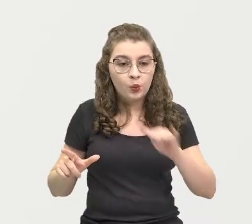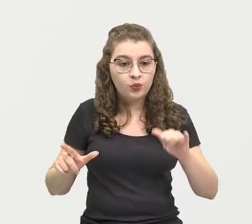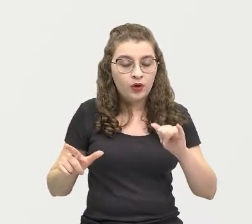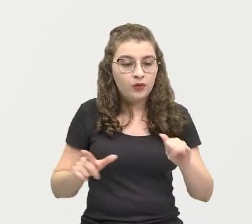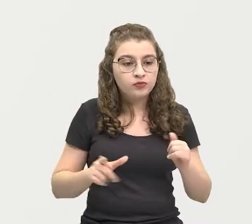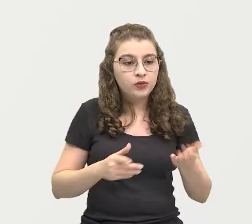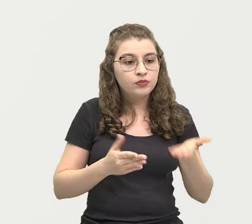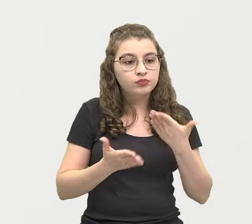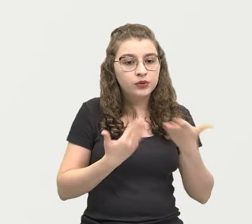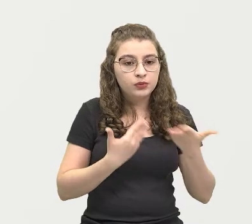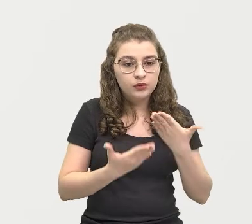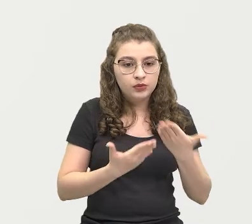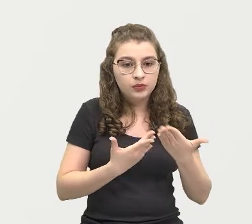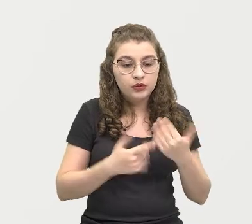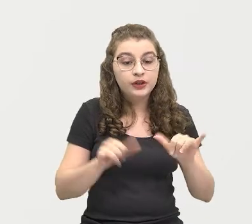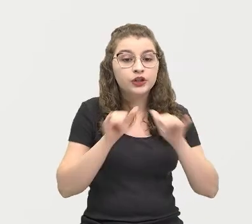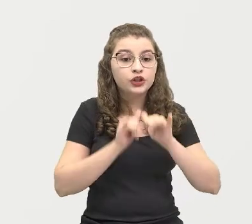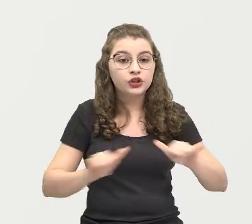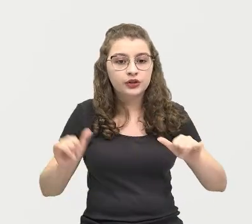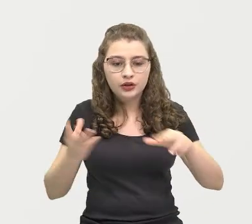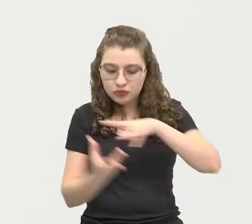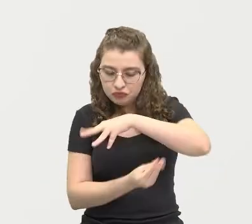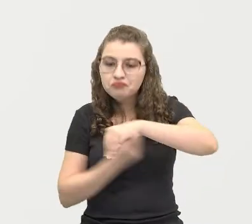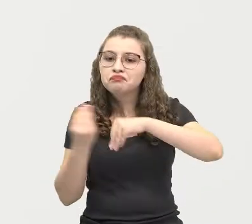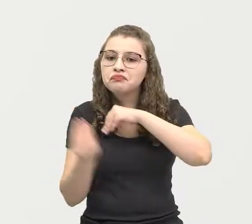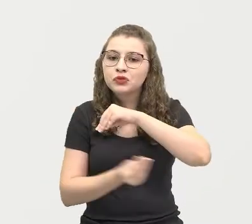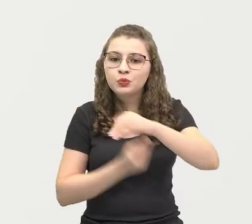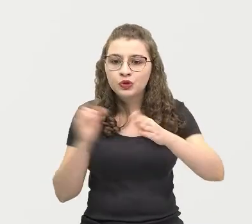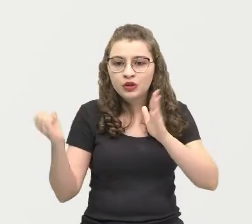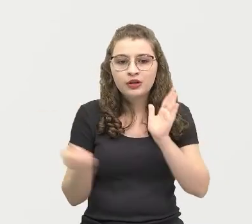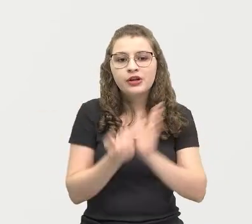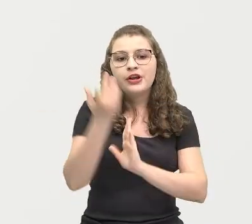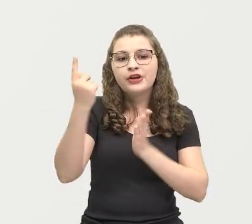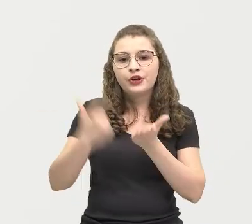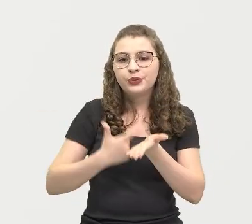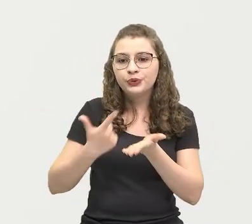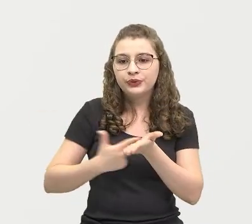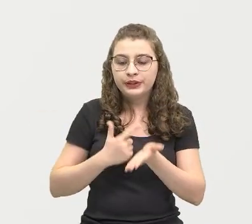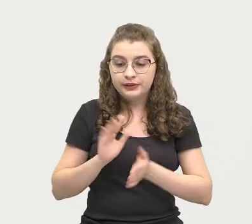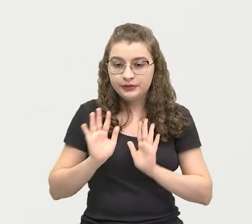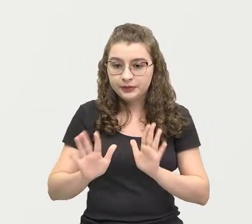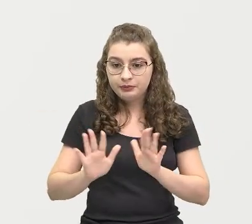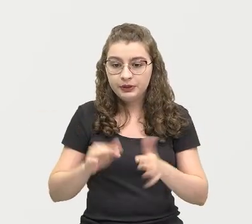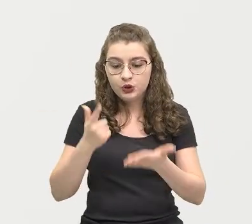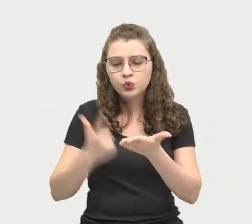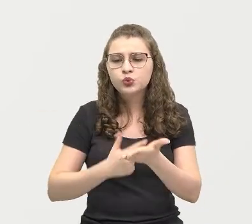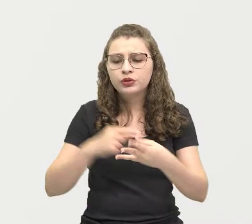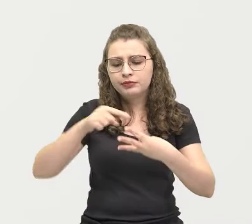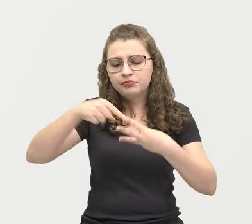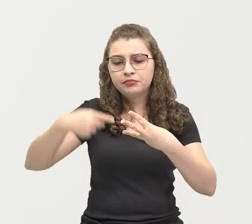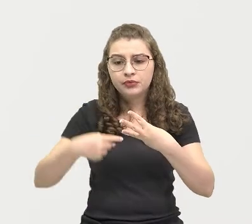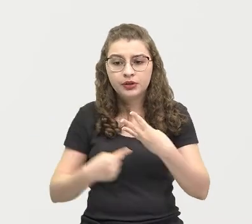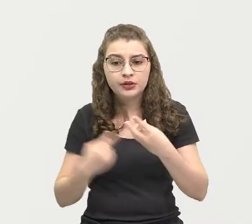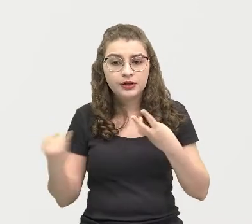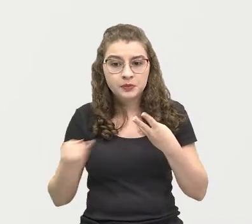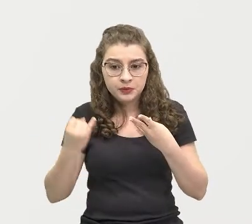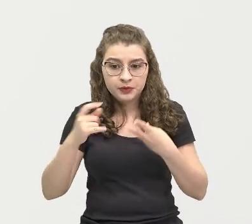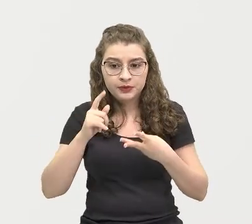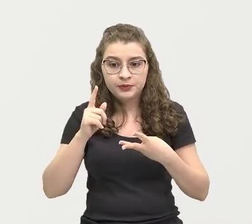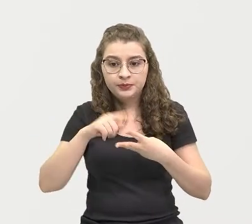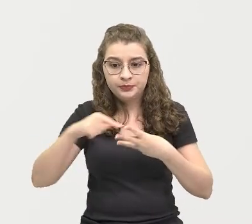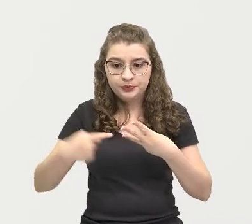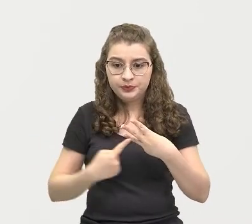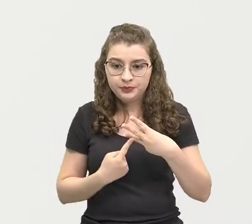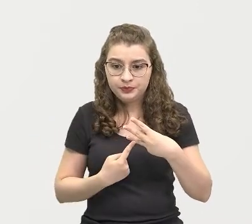relato histórico e jornalístico também. Tá? Ela está dividida em 3 partes. Olha só as partes que está dividida